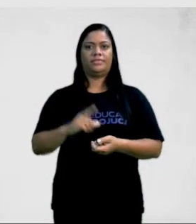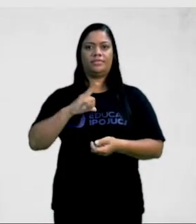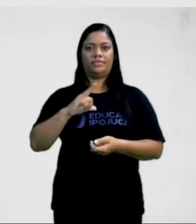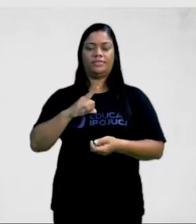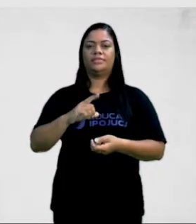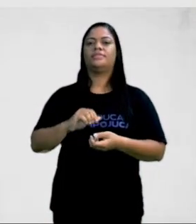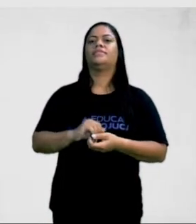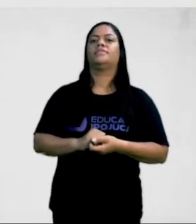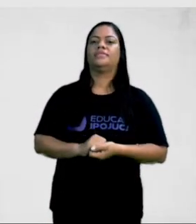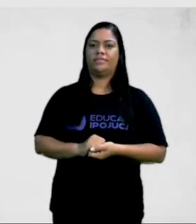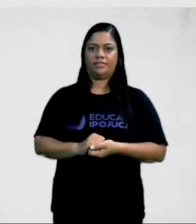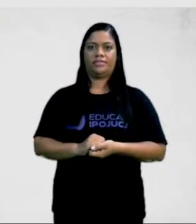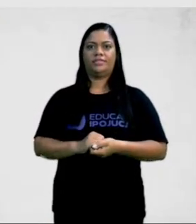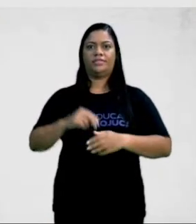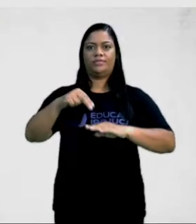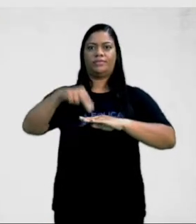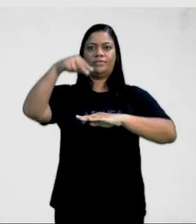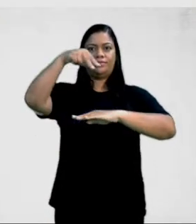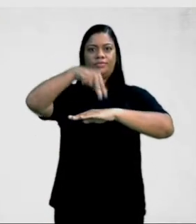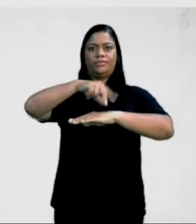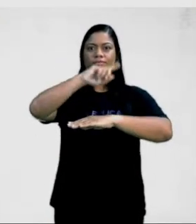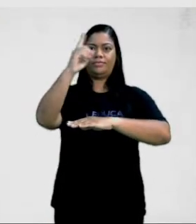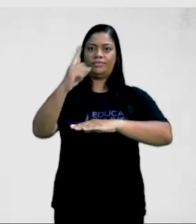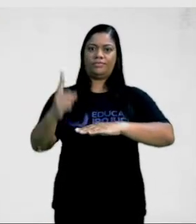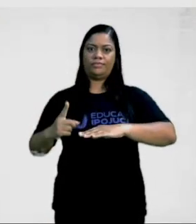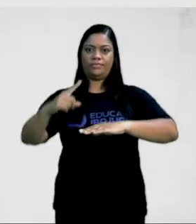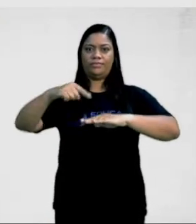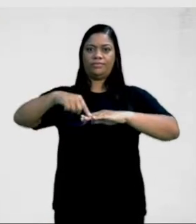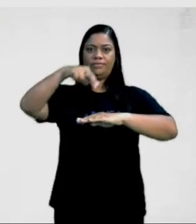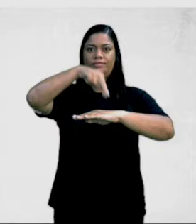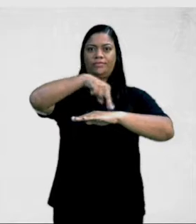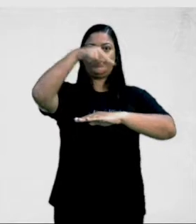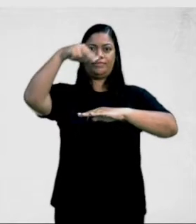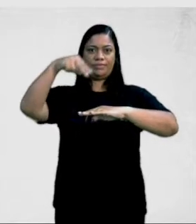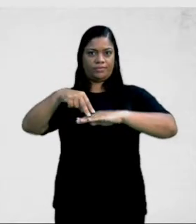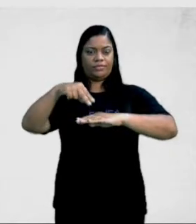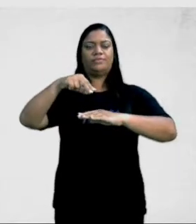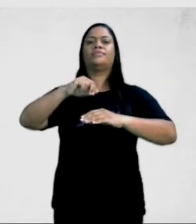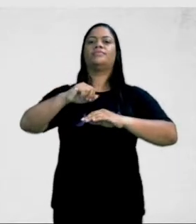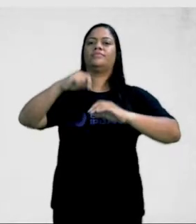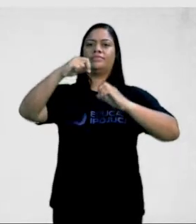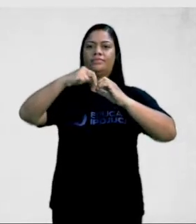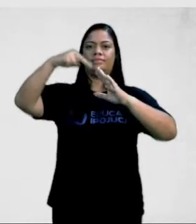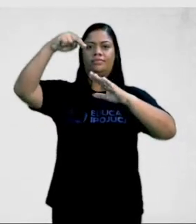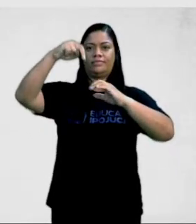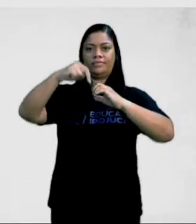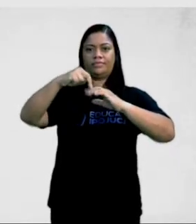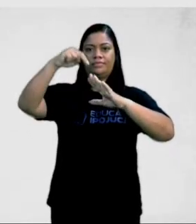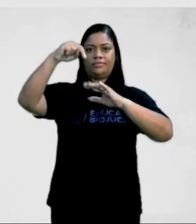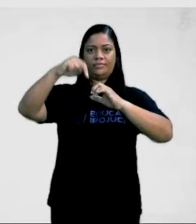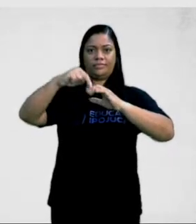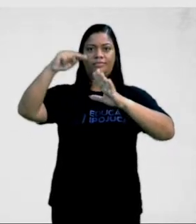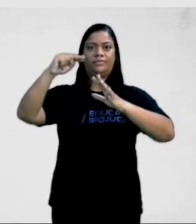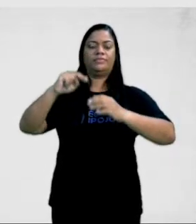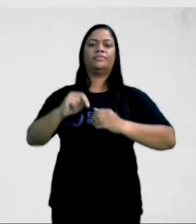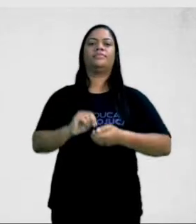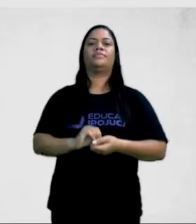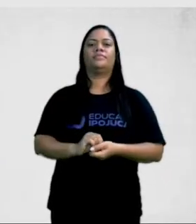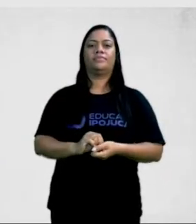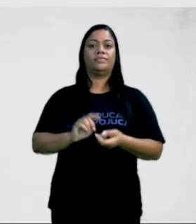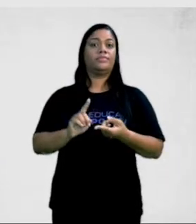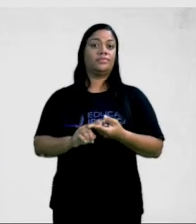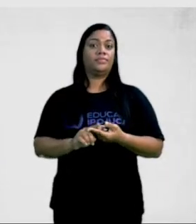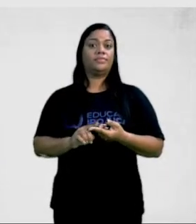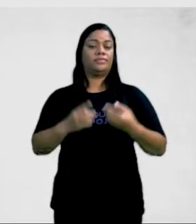ginásticas acrobáticas, artística, né, olímpica, rítmica, trampolim, né, mini trampolim,